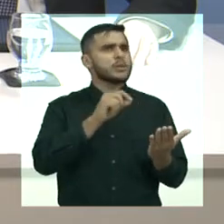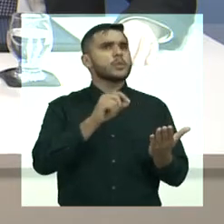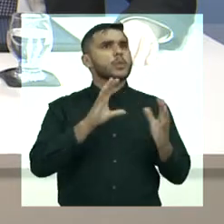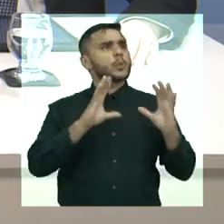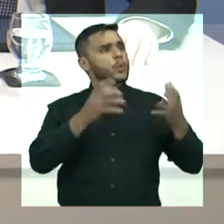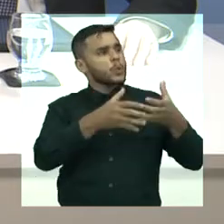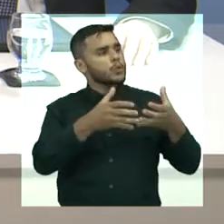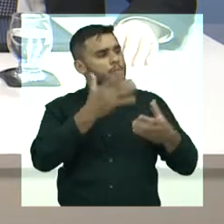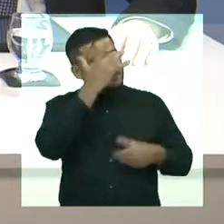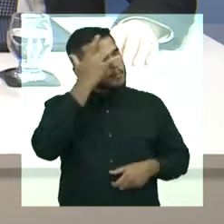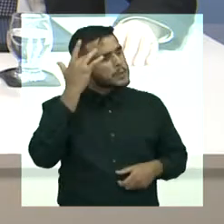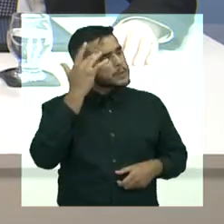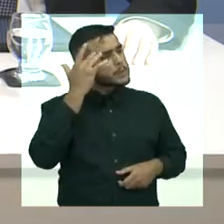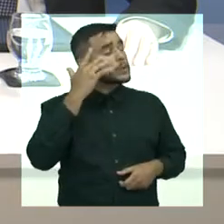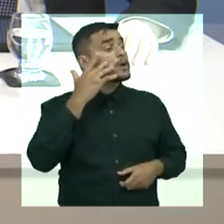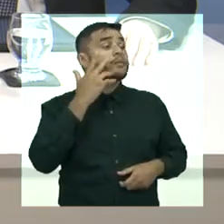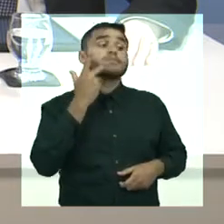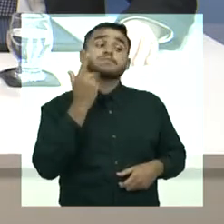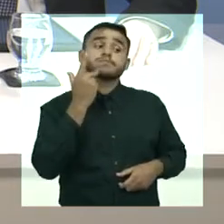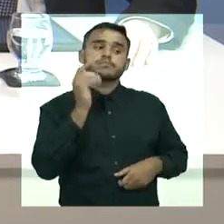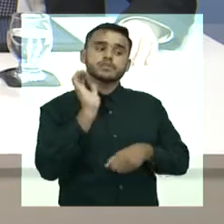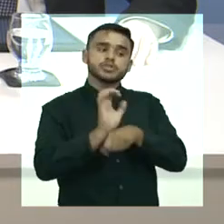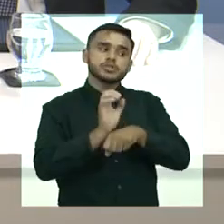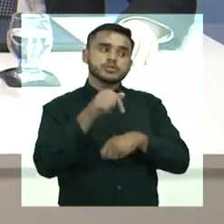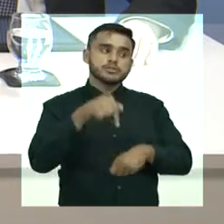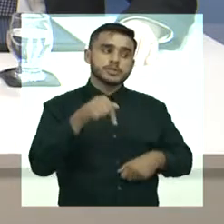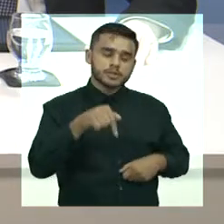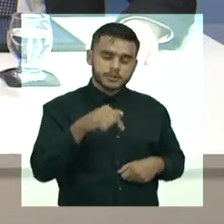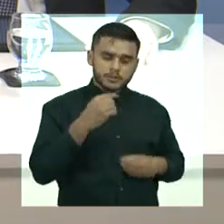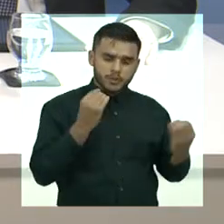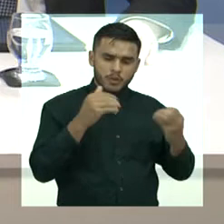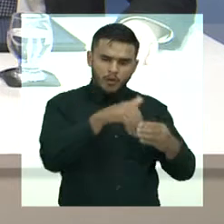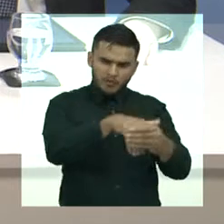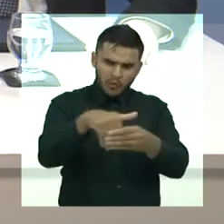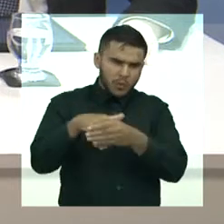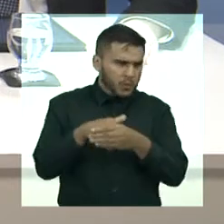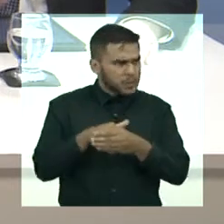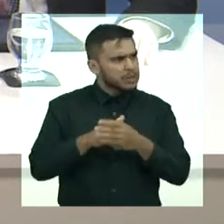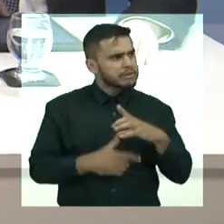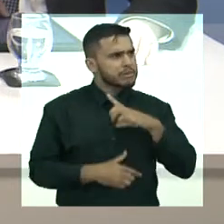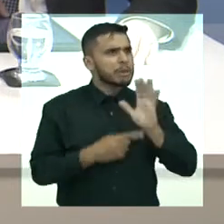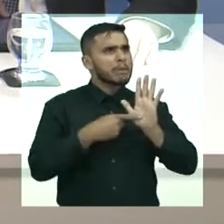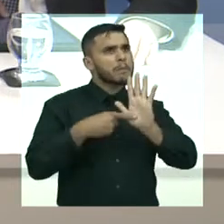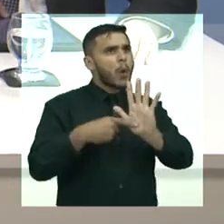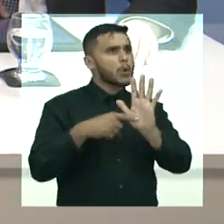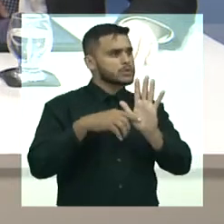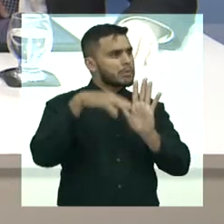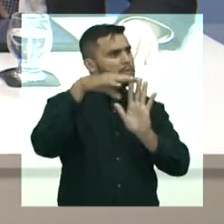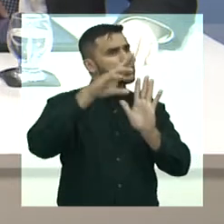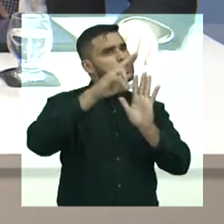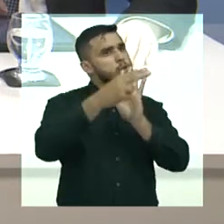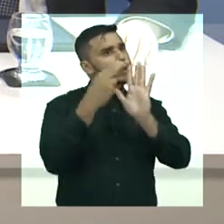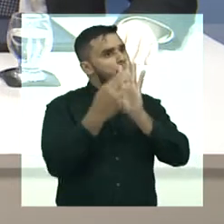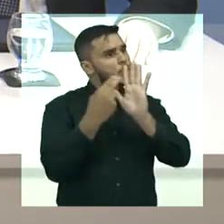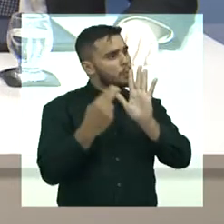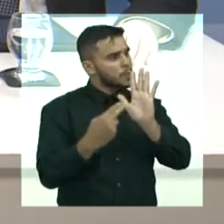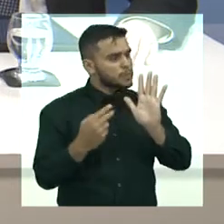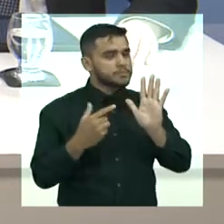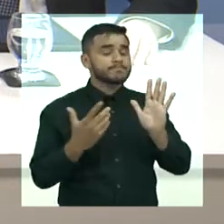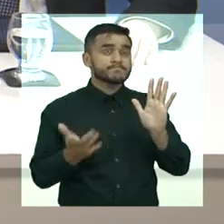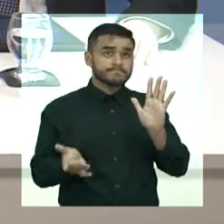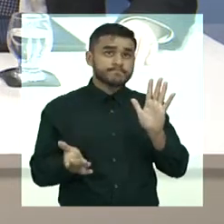que inclusive após a votação da reforma da Previdência, órgãos e cargos